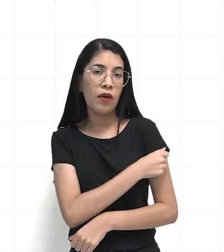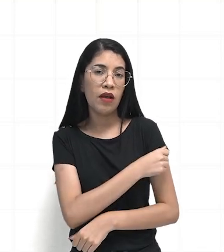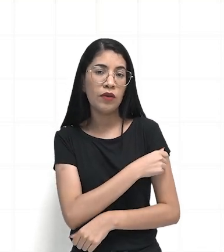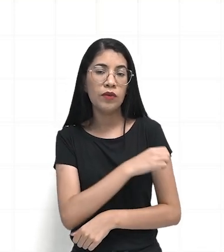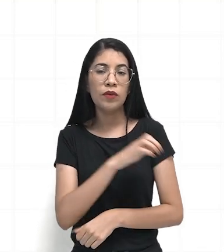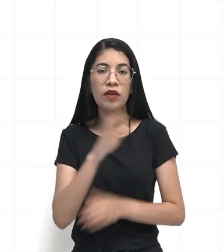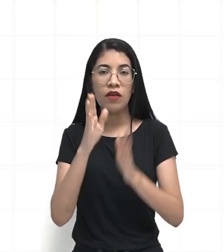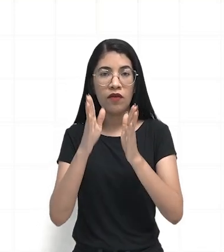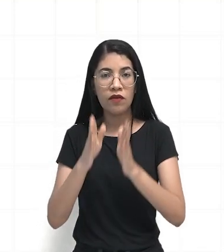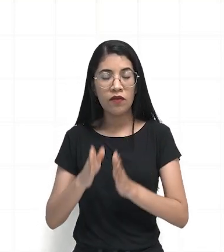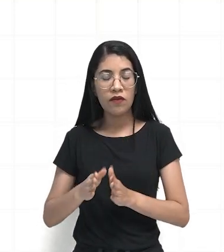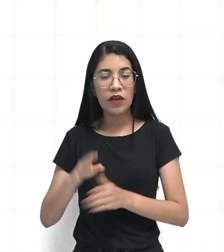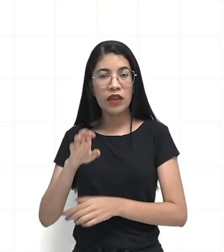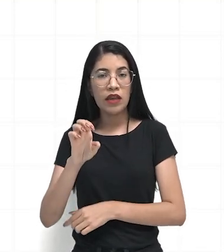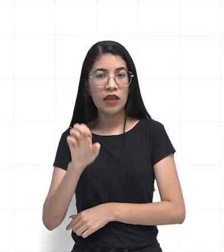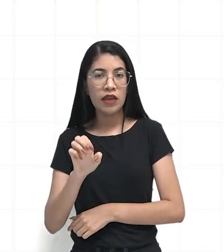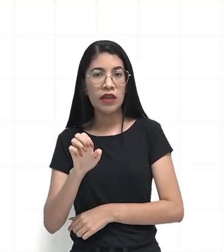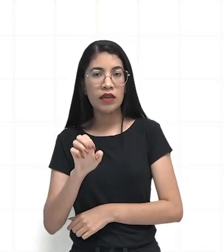fileira E?